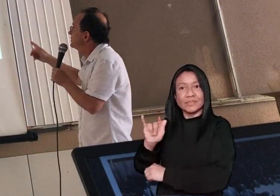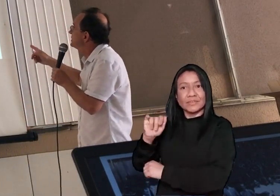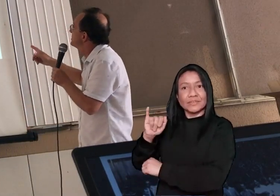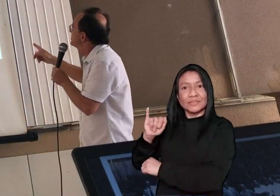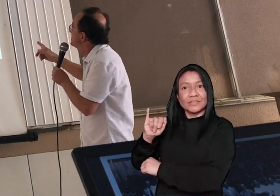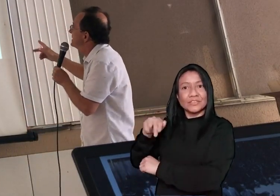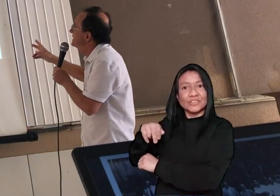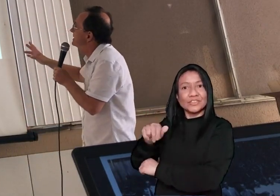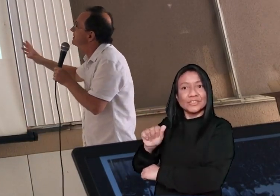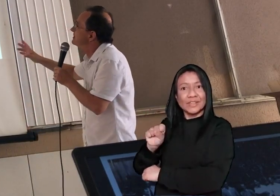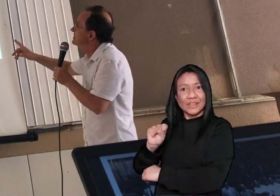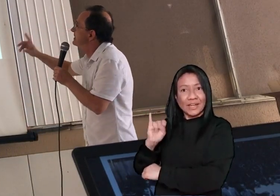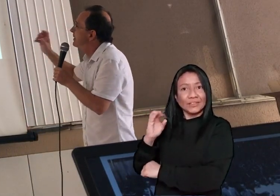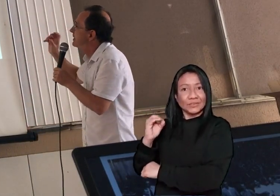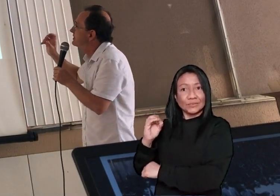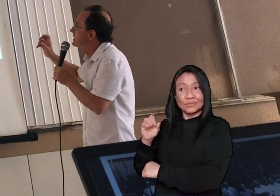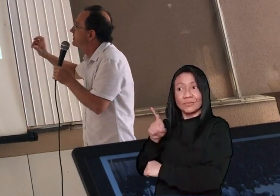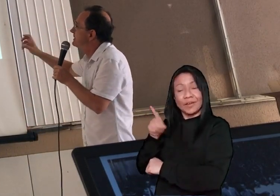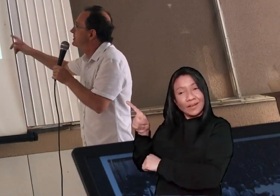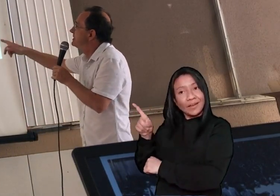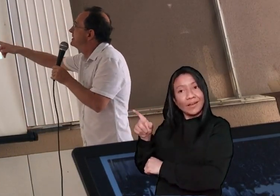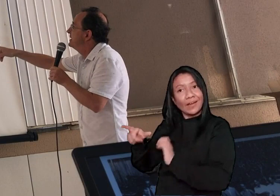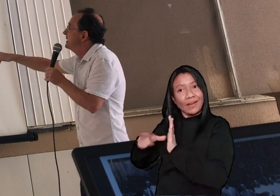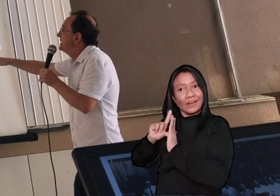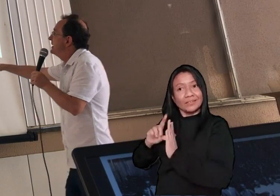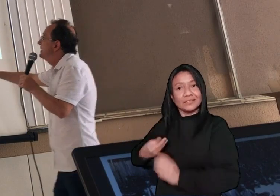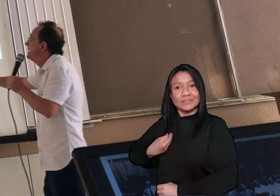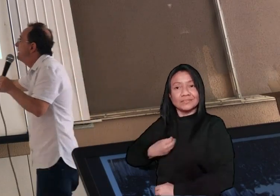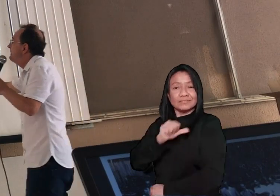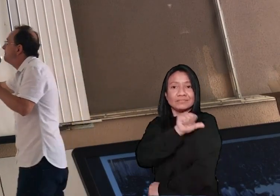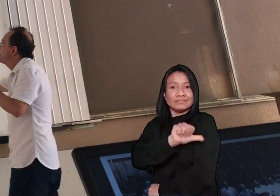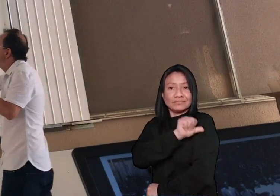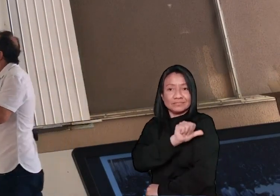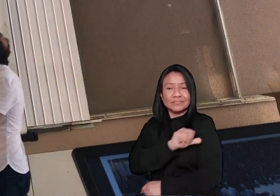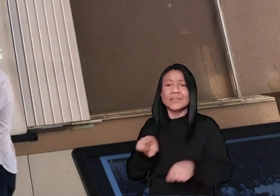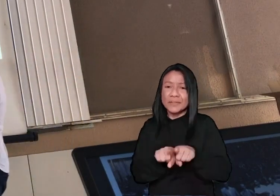Tem mais algumas pessoas aí que agora não lembro mais, ó.